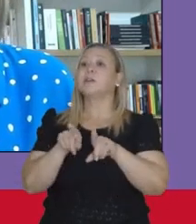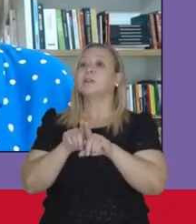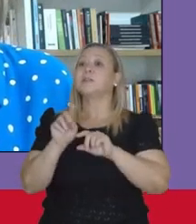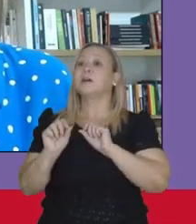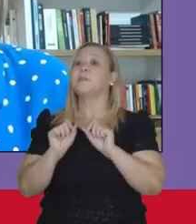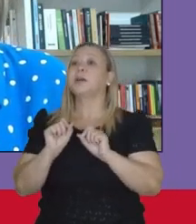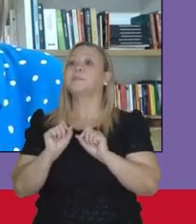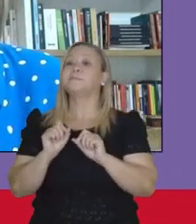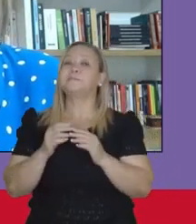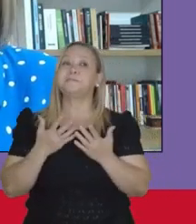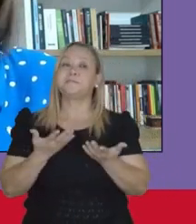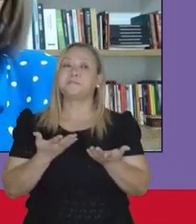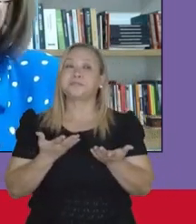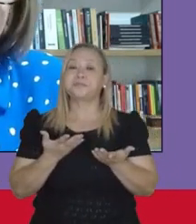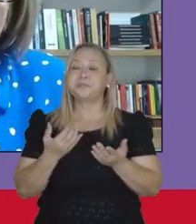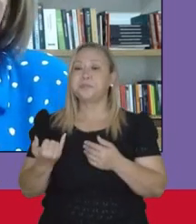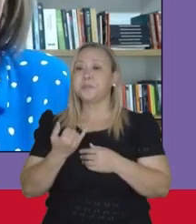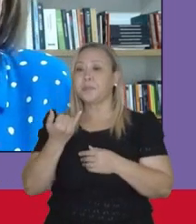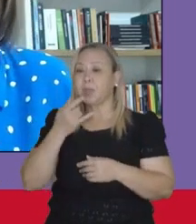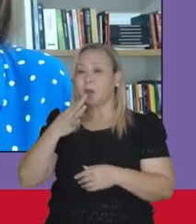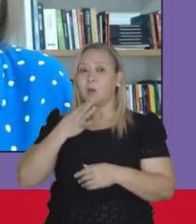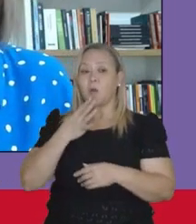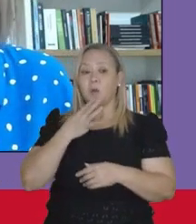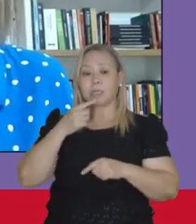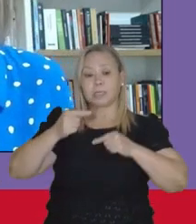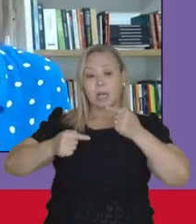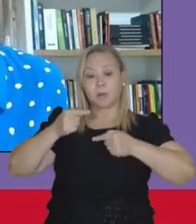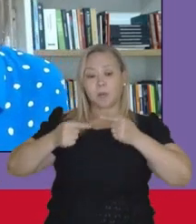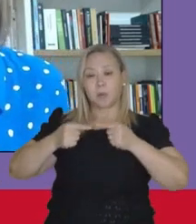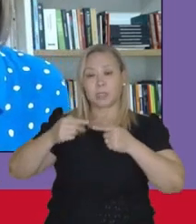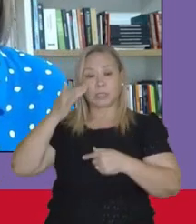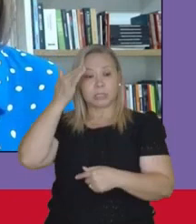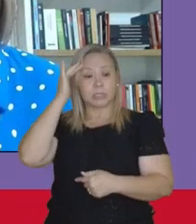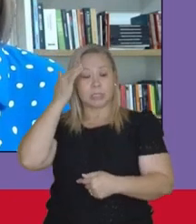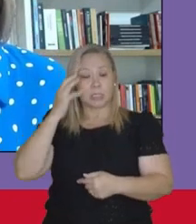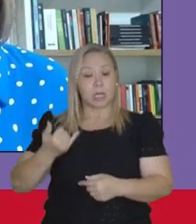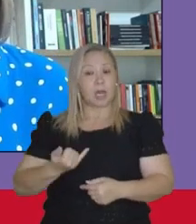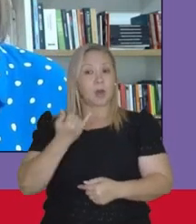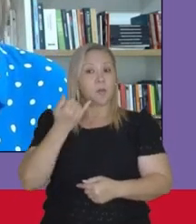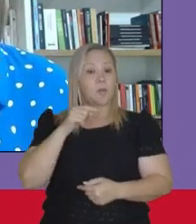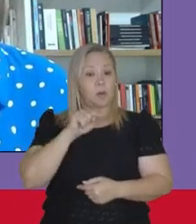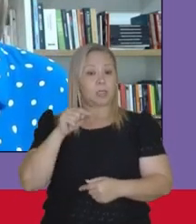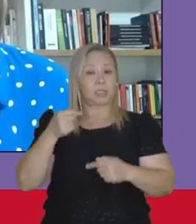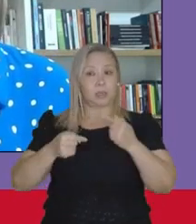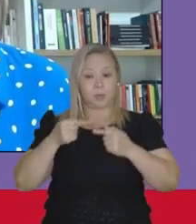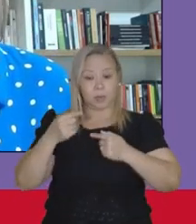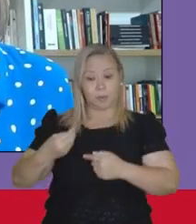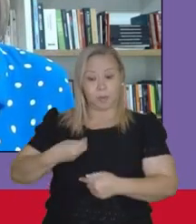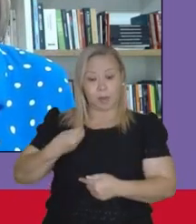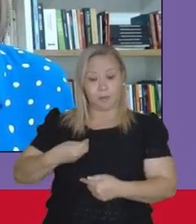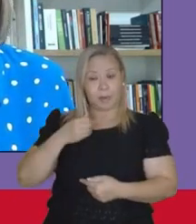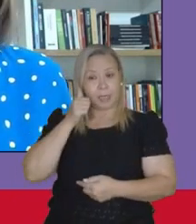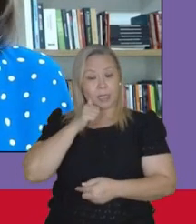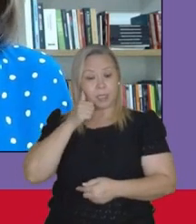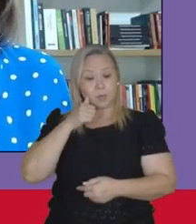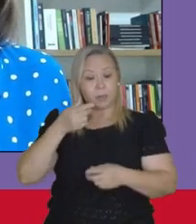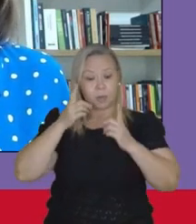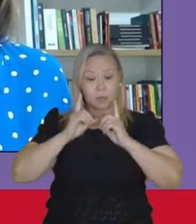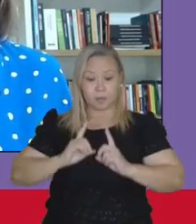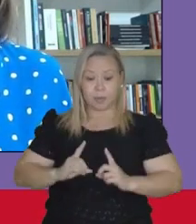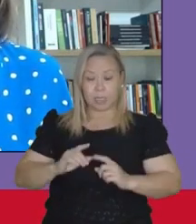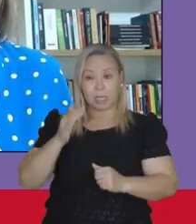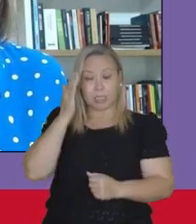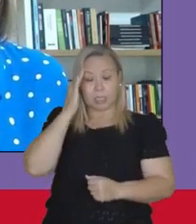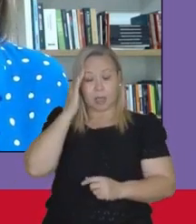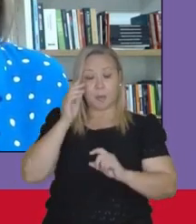né, importante conhecer essa política e compreender a importância dela para a vida das mulheres com deficiência,